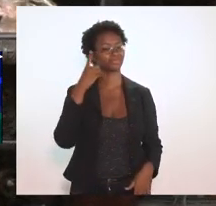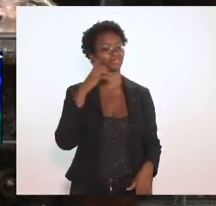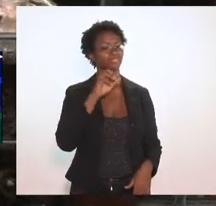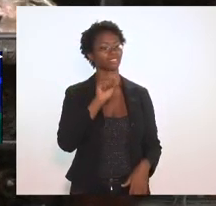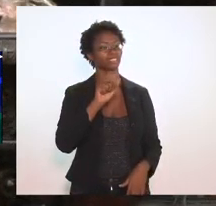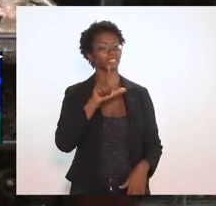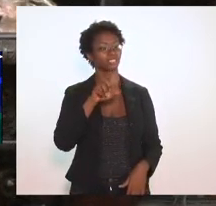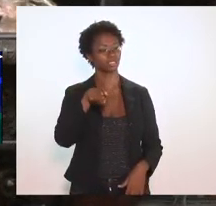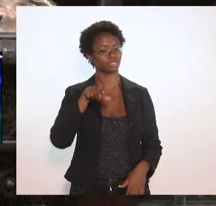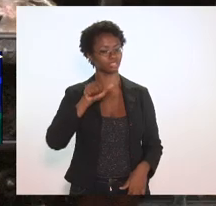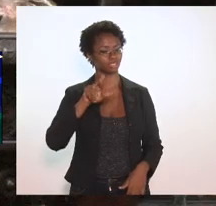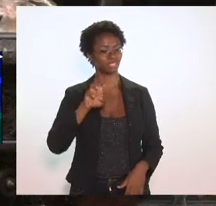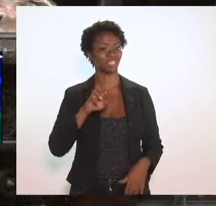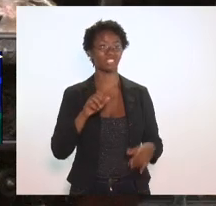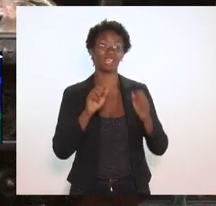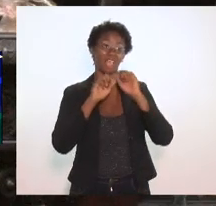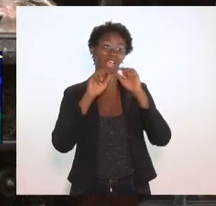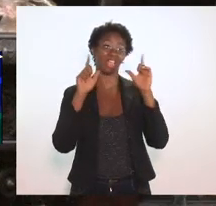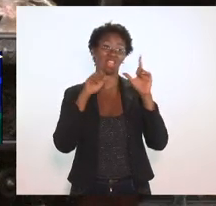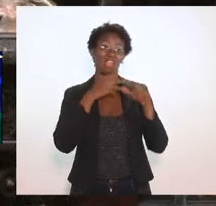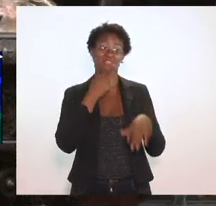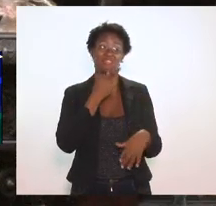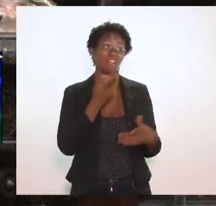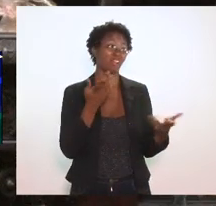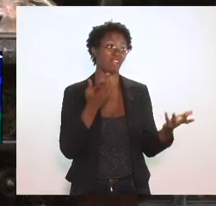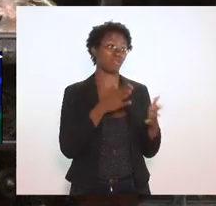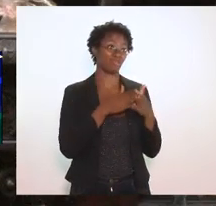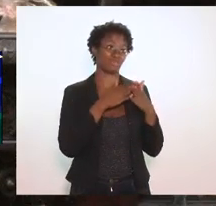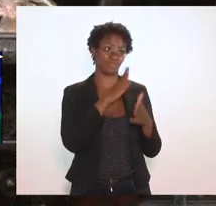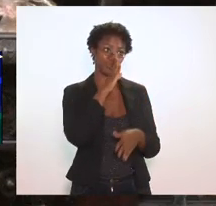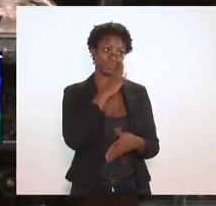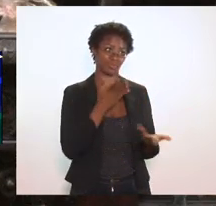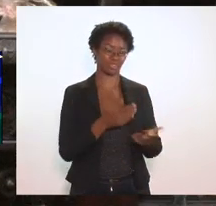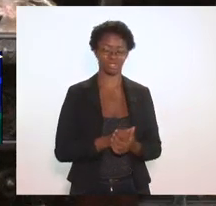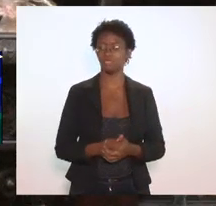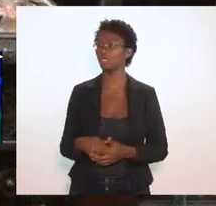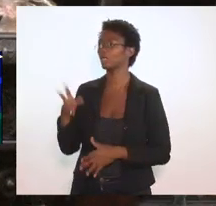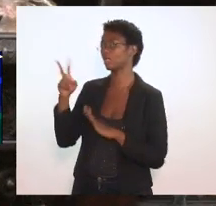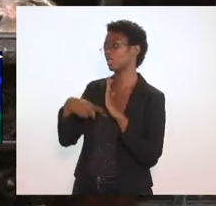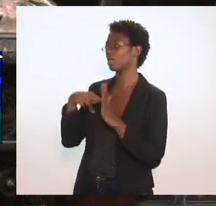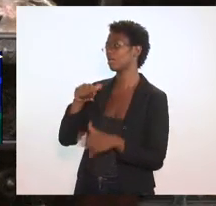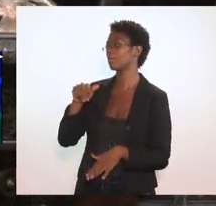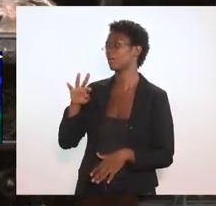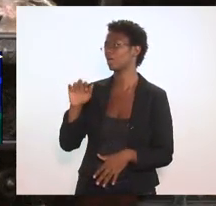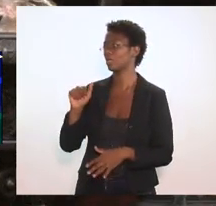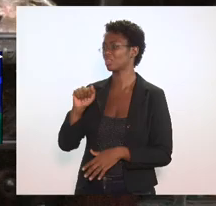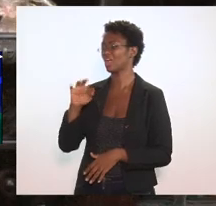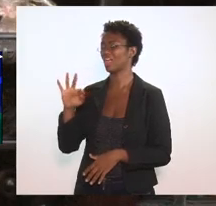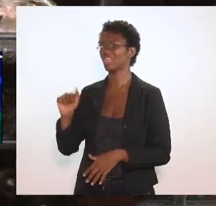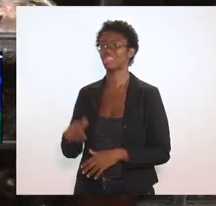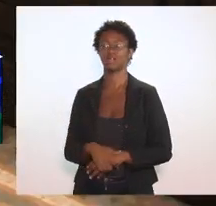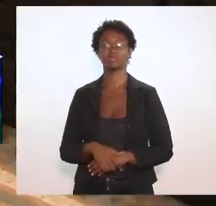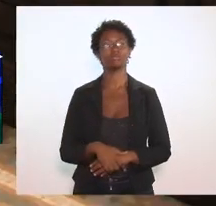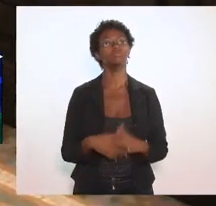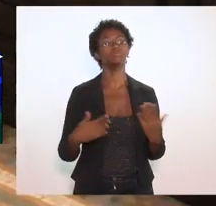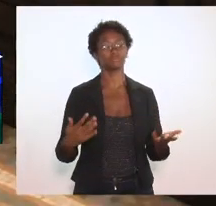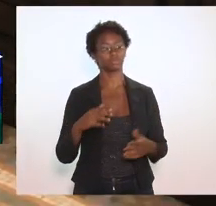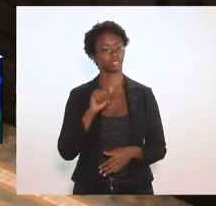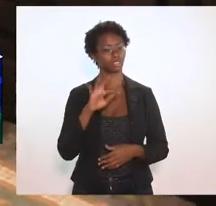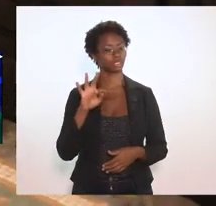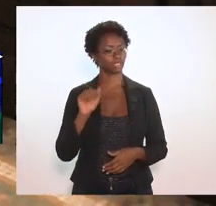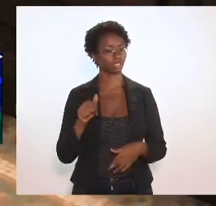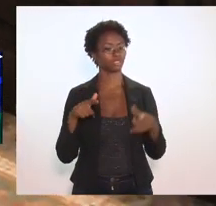está aberto, deputado. A presidência convida a deputada Marta Rocha a fazer a leitura da ata da sessão anterior. A ata reflete com